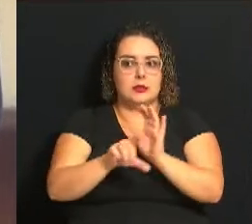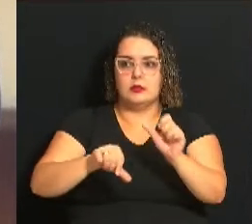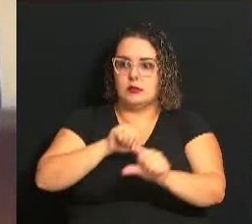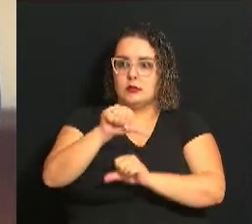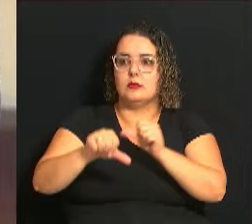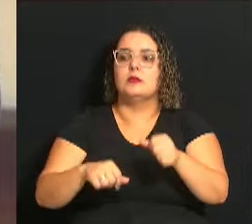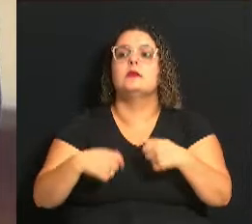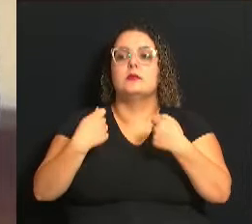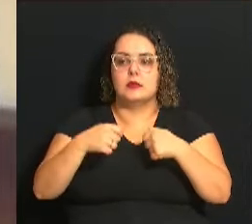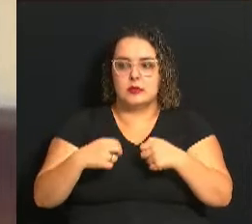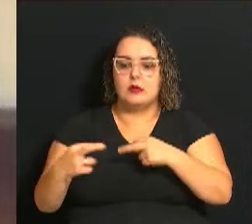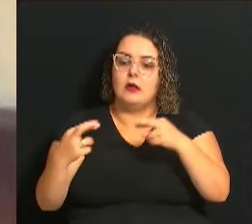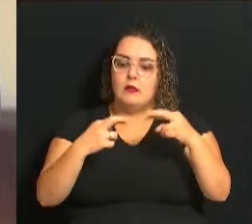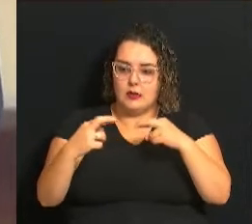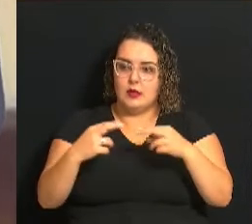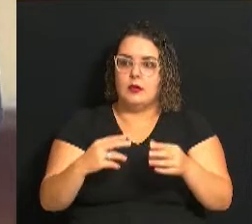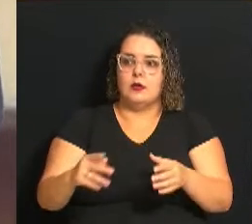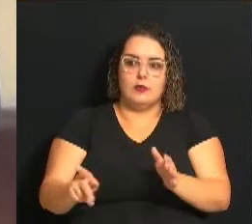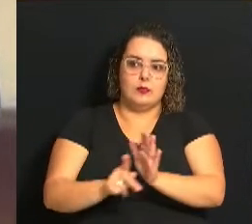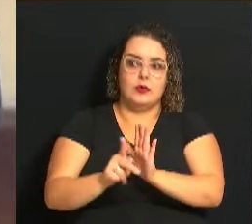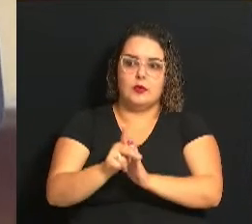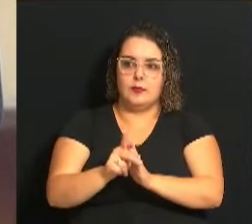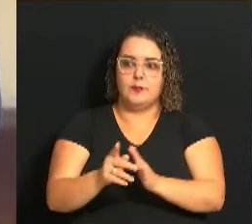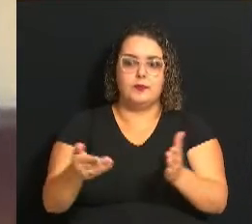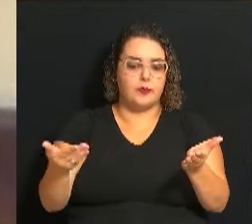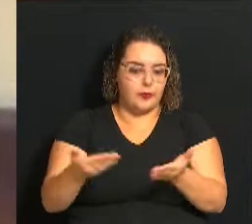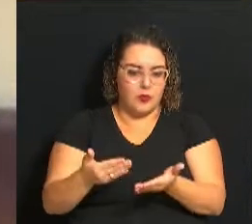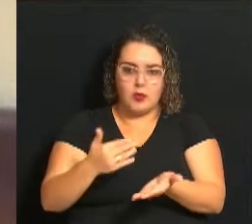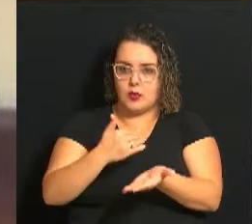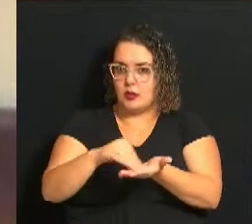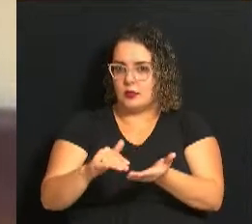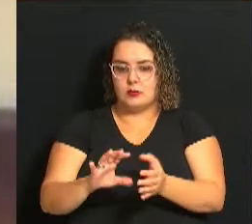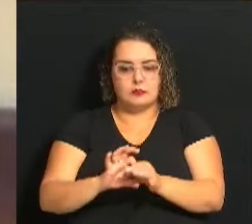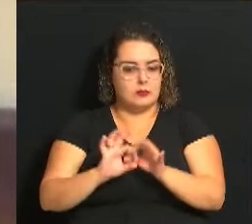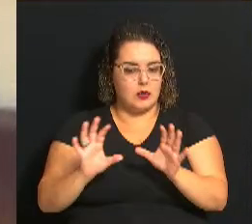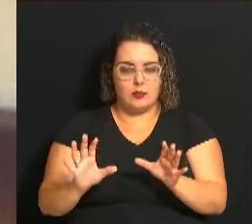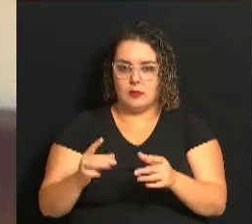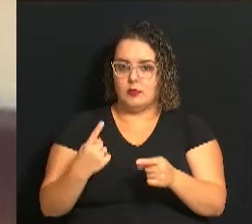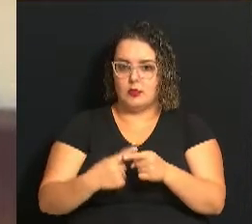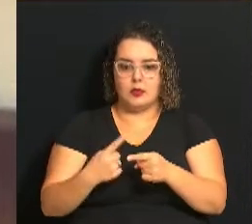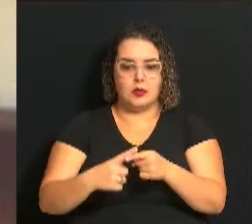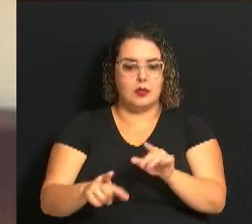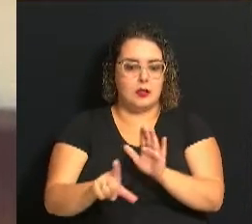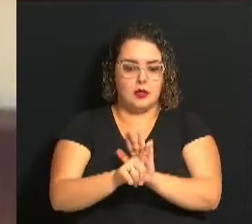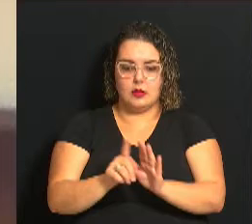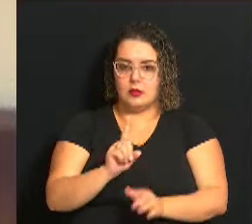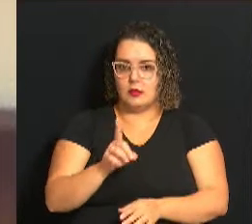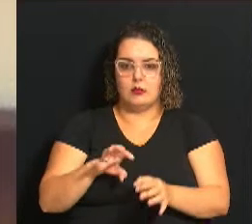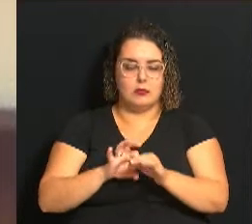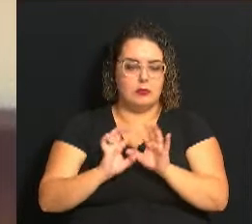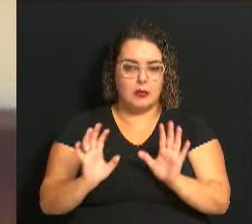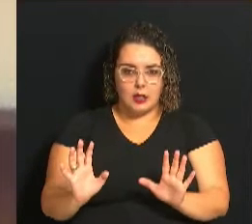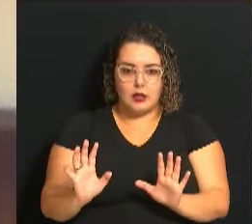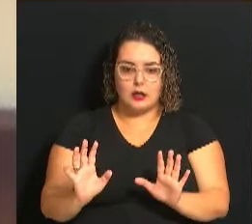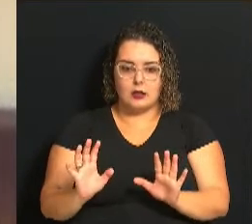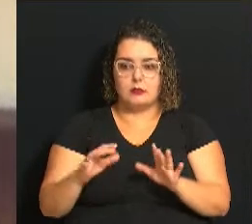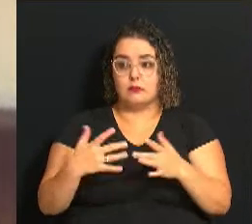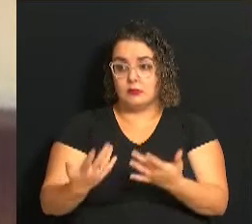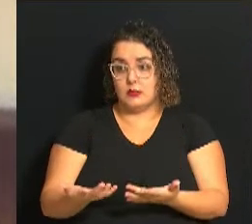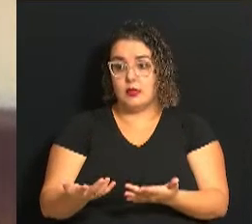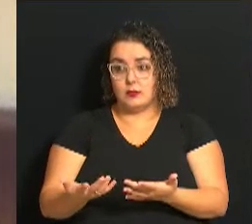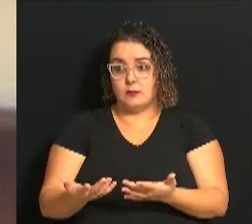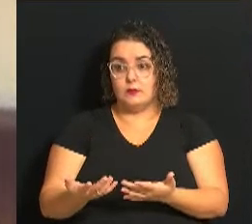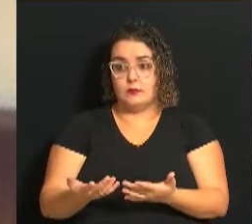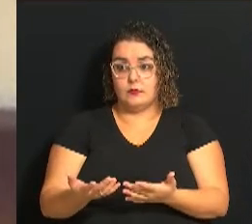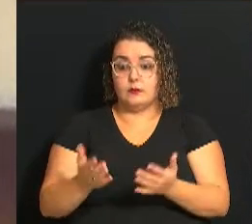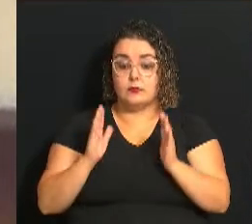rever o projeto. Então, assim, hoje a Secretaria não aprovou, porque a lei não permite, tudo dentro da legalidade, mas, assim, a gente está indo